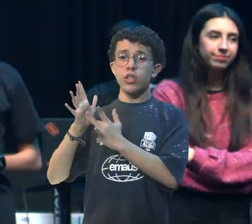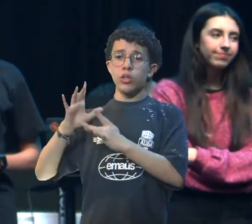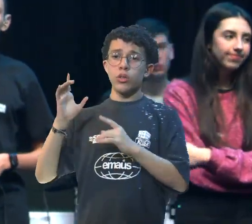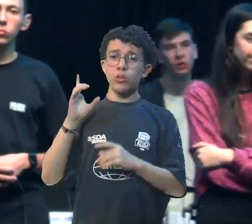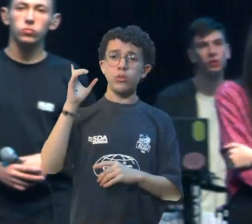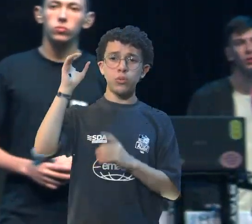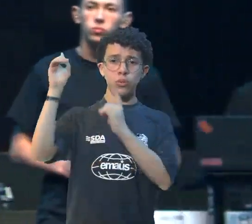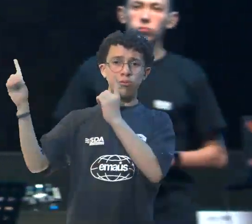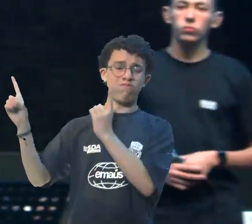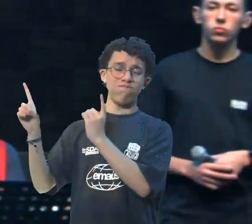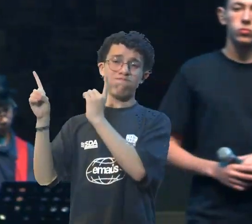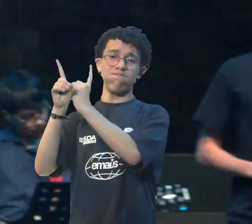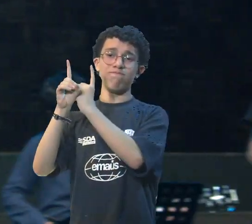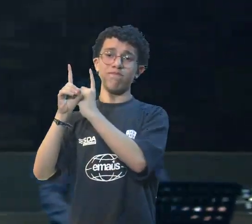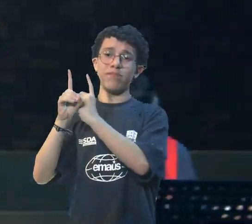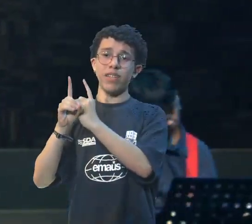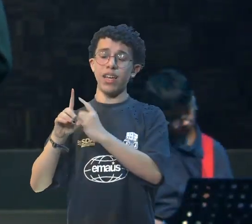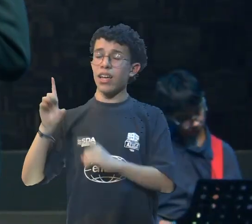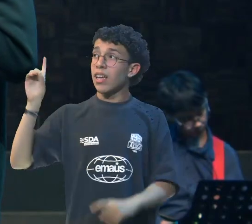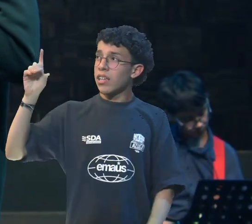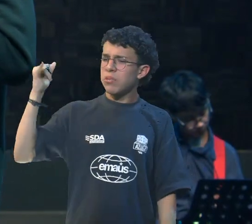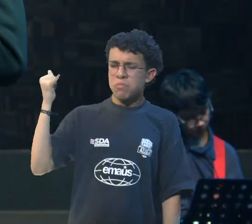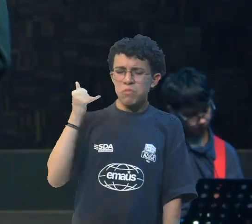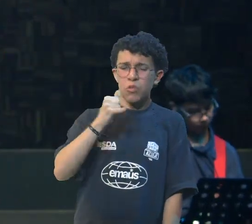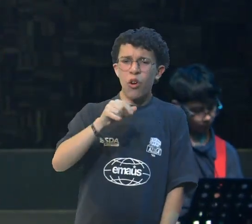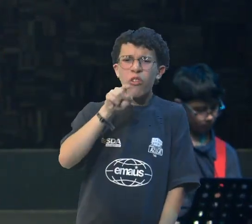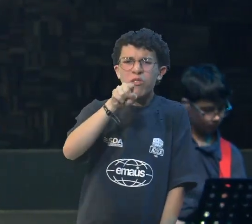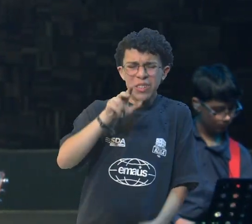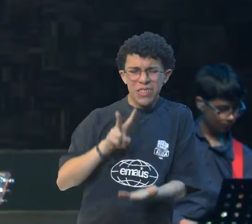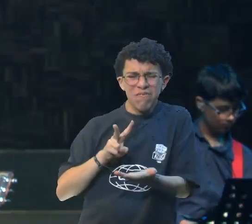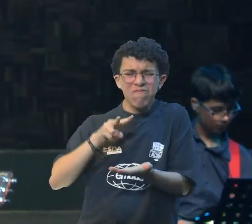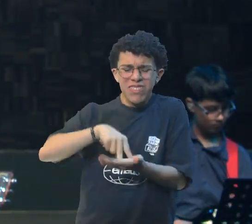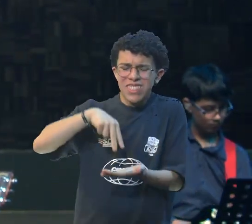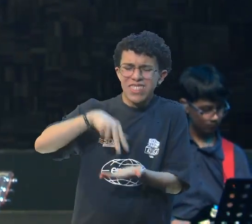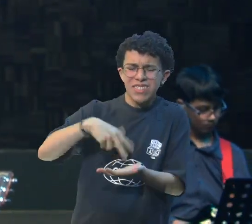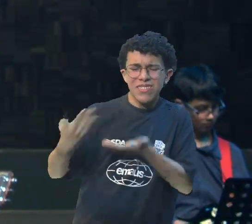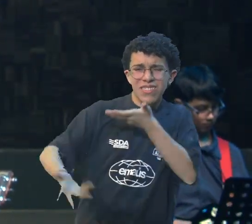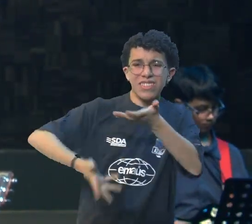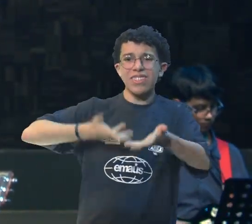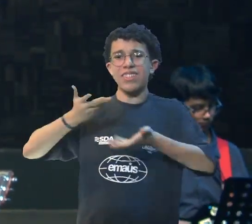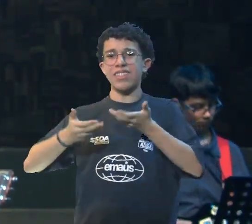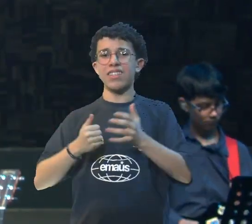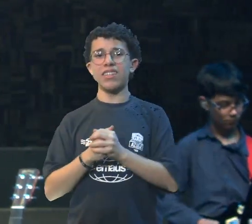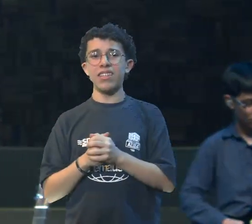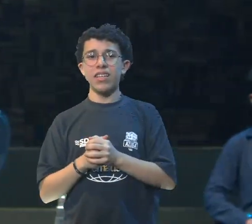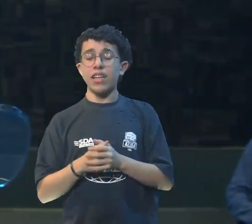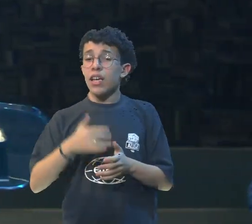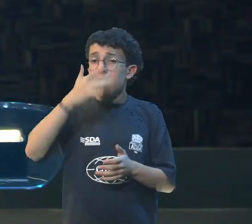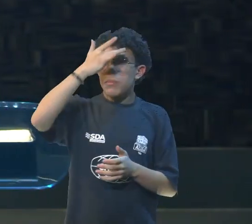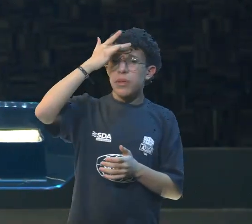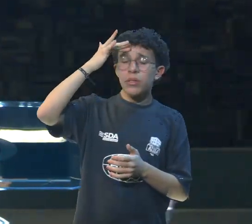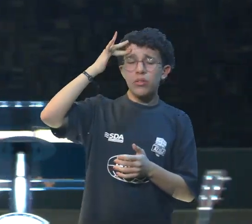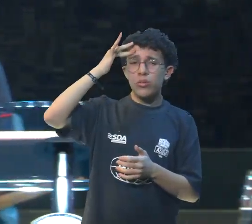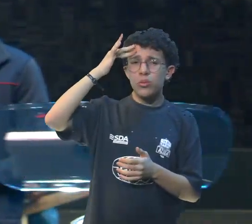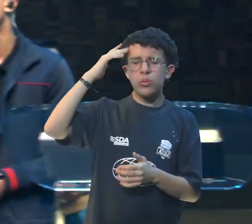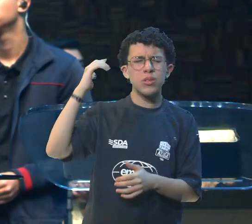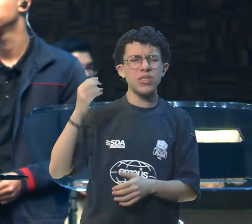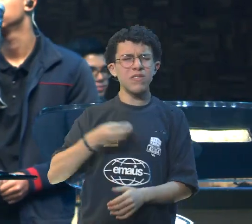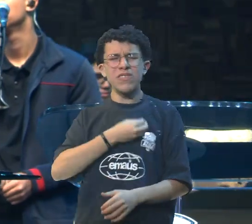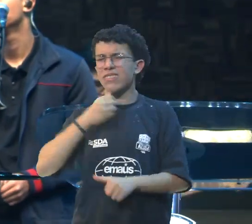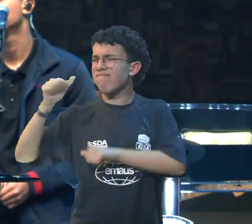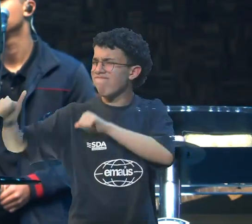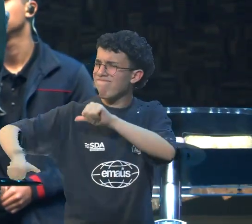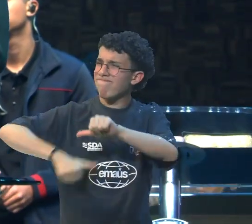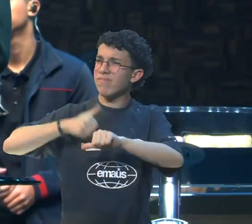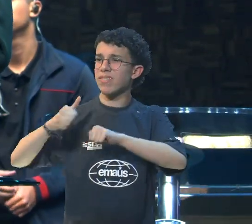sepulcro e falou: menina, levanta! E pessoas ressuscitaram para uma vida